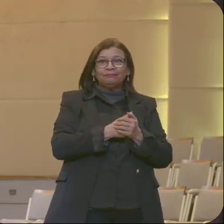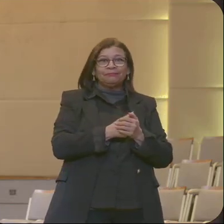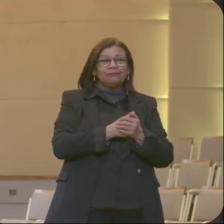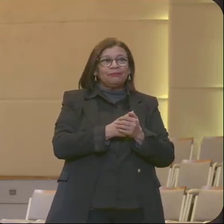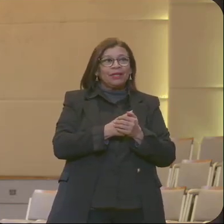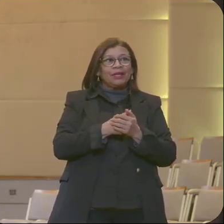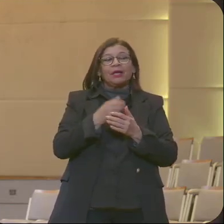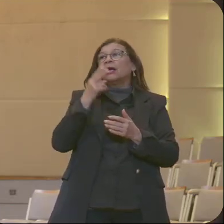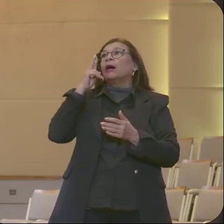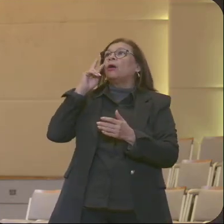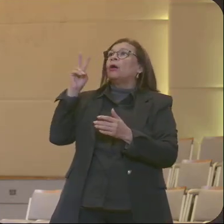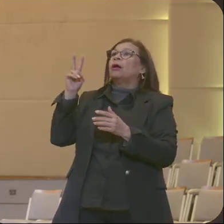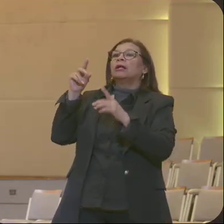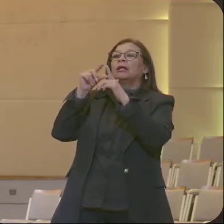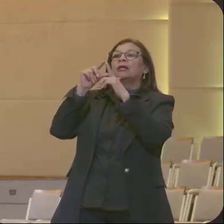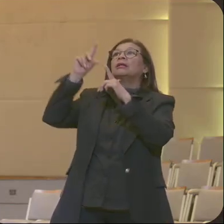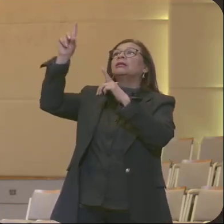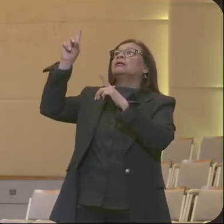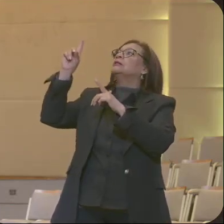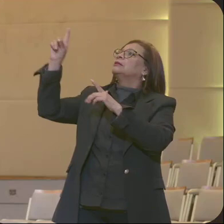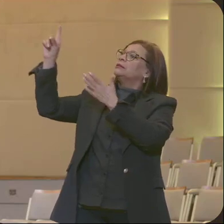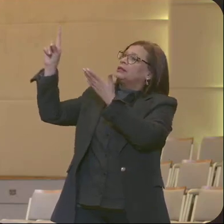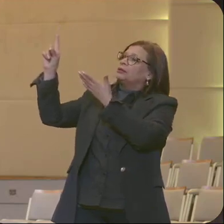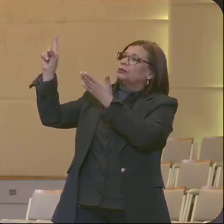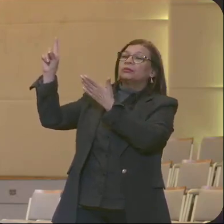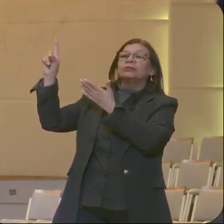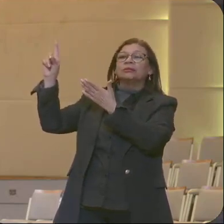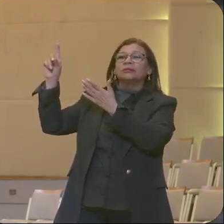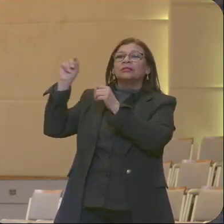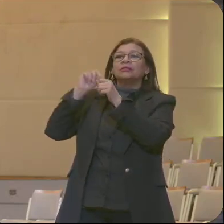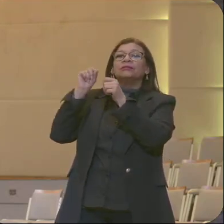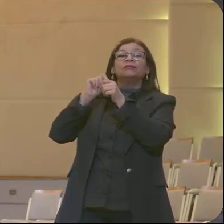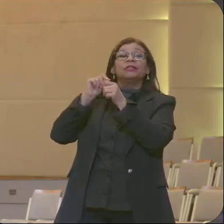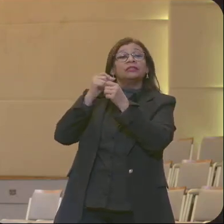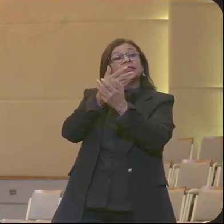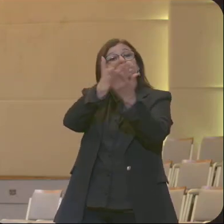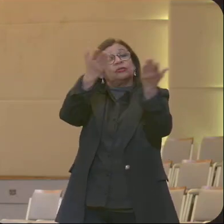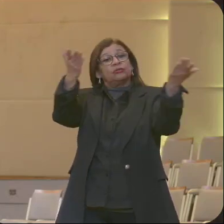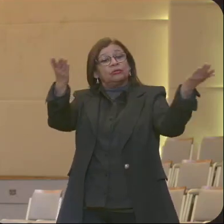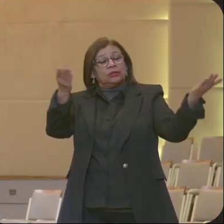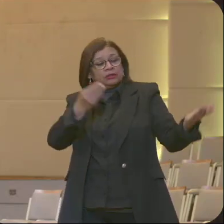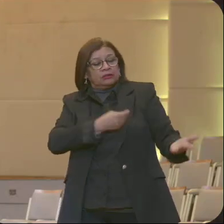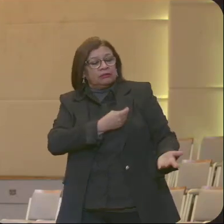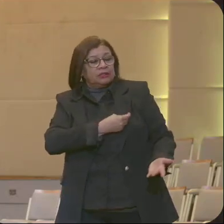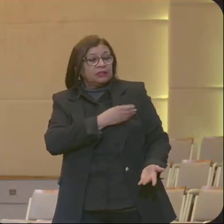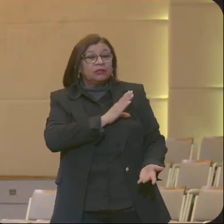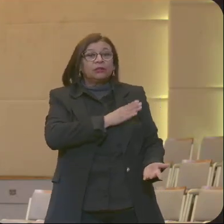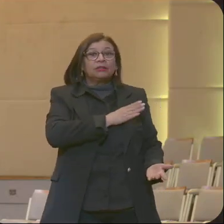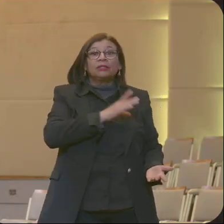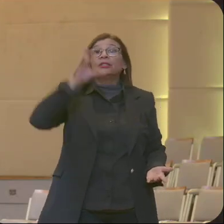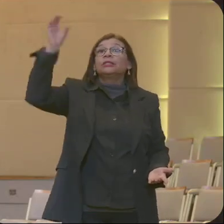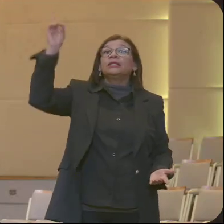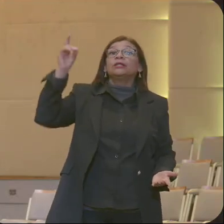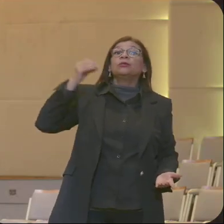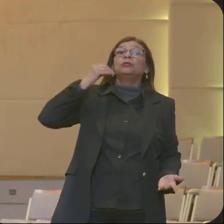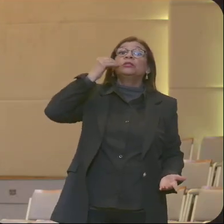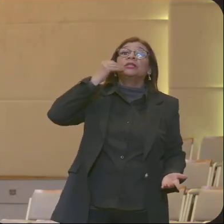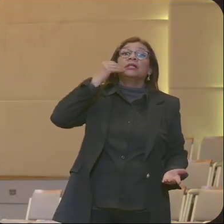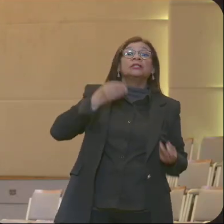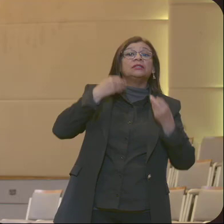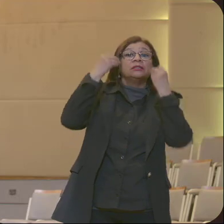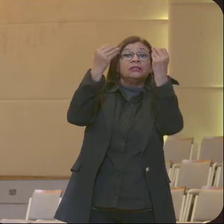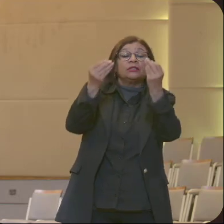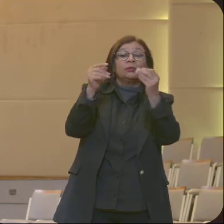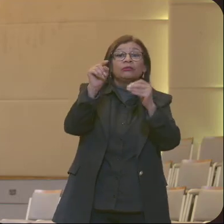olha para a palavra do Senhor, para aquilo que Ele tem feito em você, no seu coração. E hoje é uma oportunidade